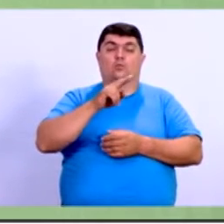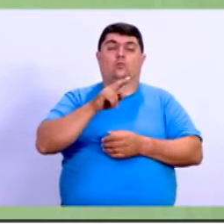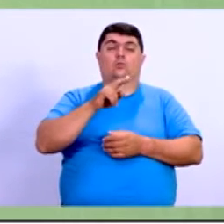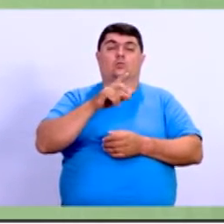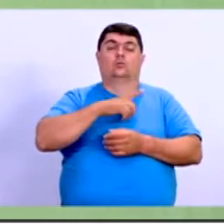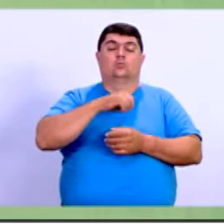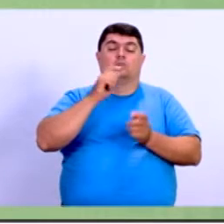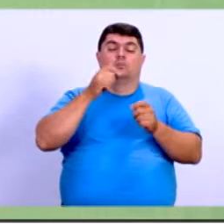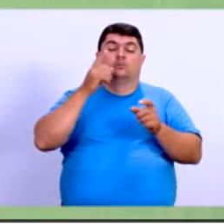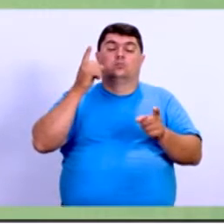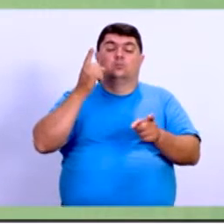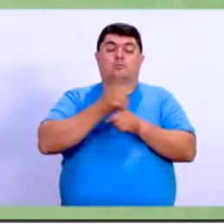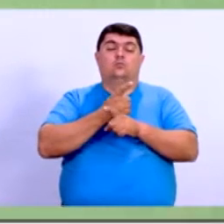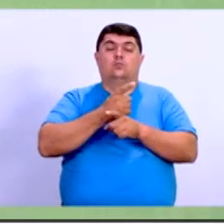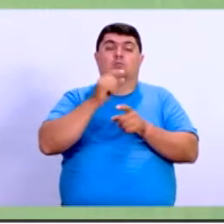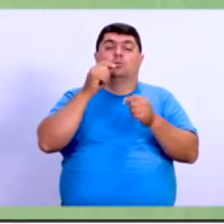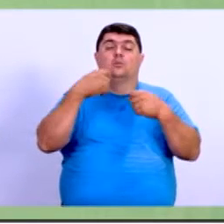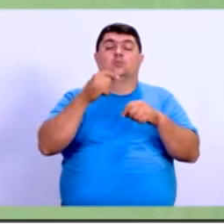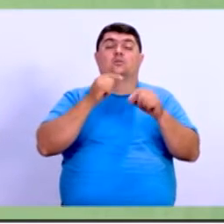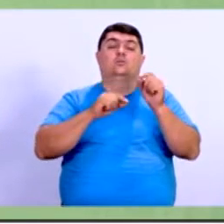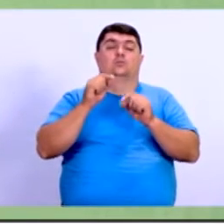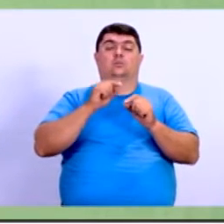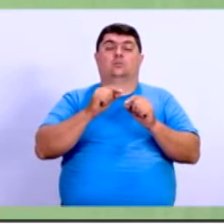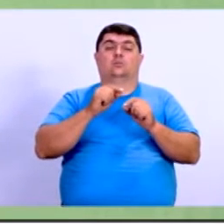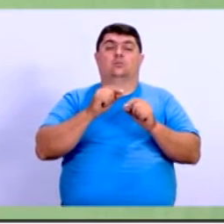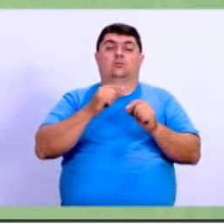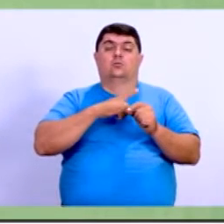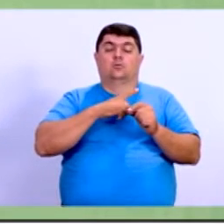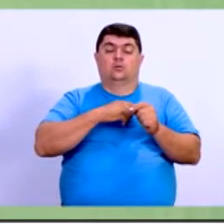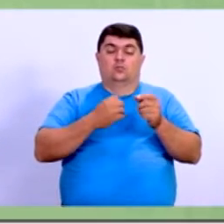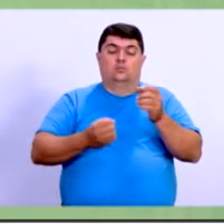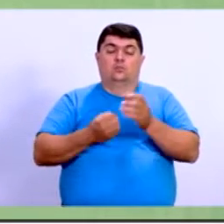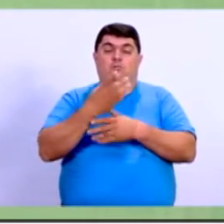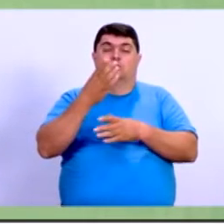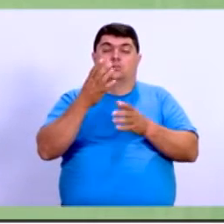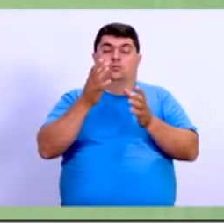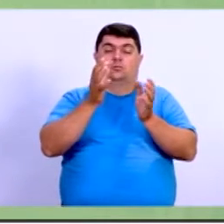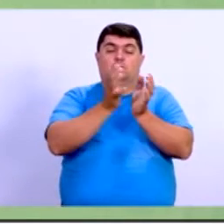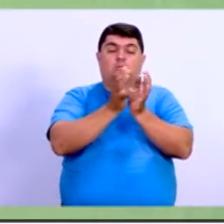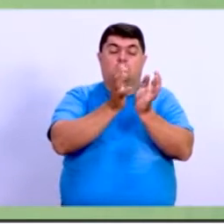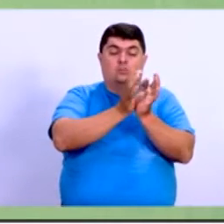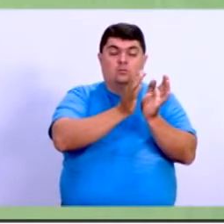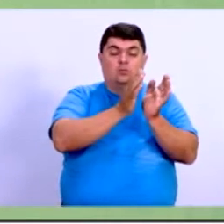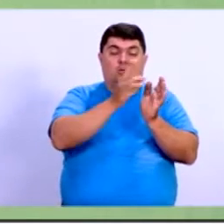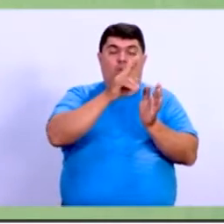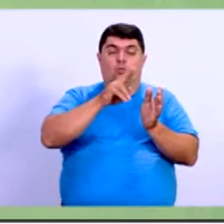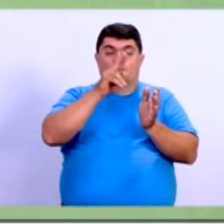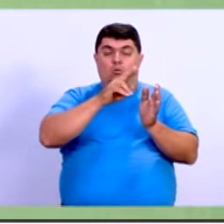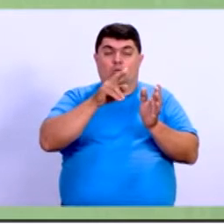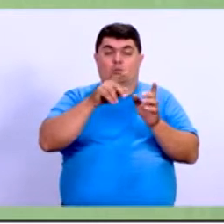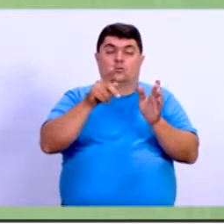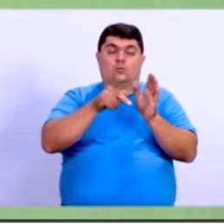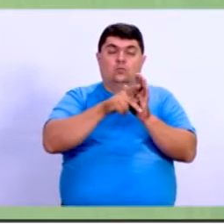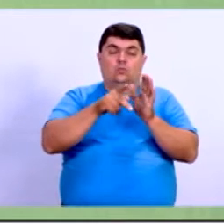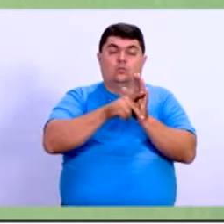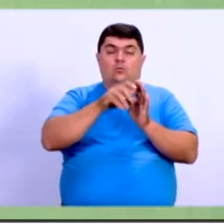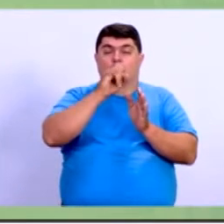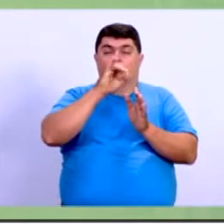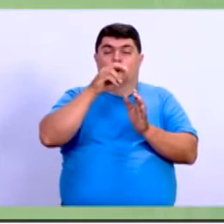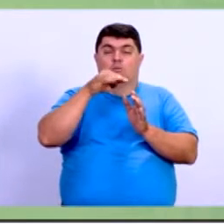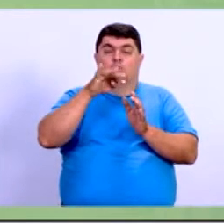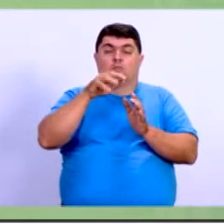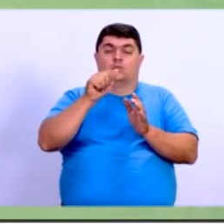identifico os requisitos, crio o diagrama de caso de uso do sistema